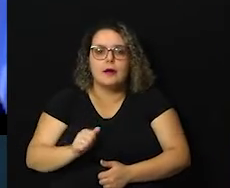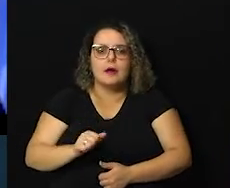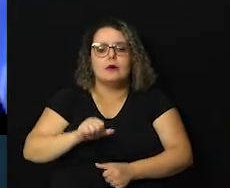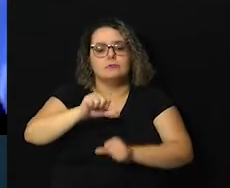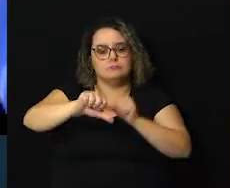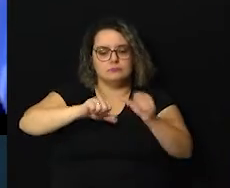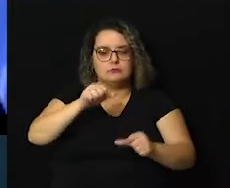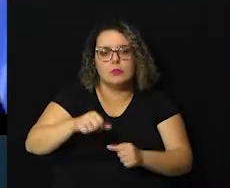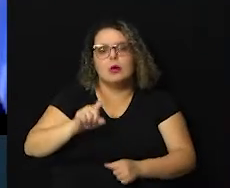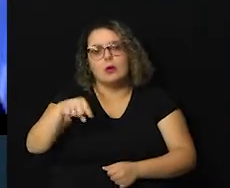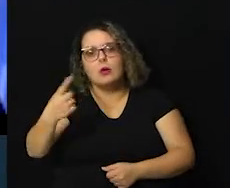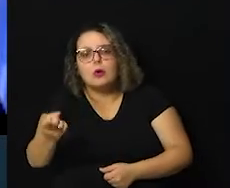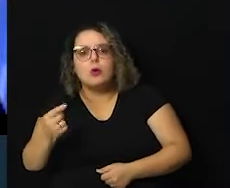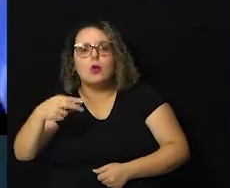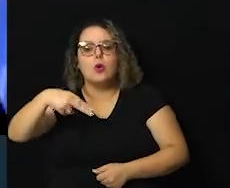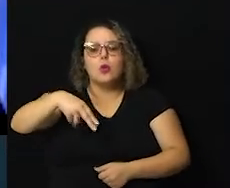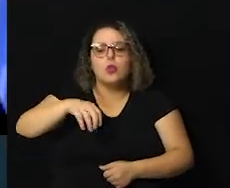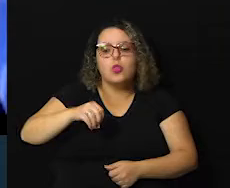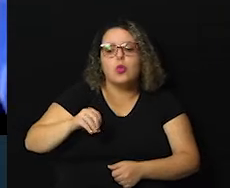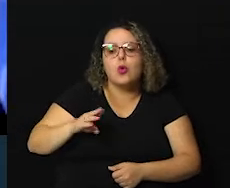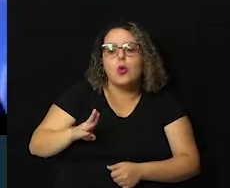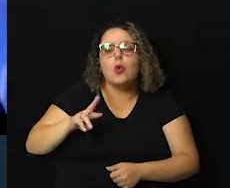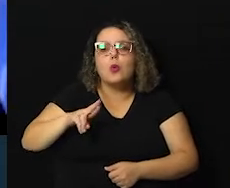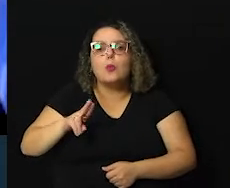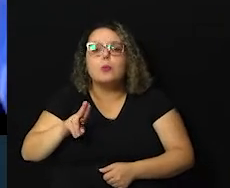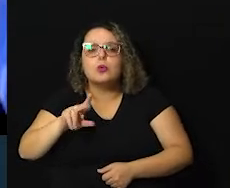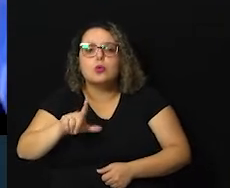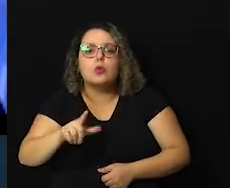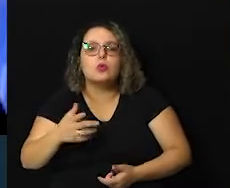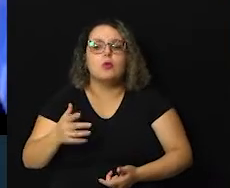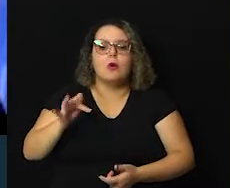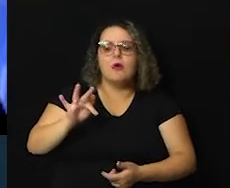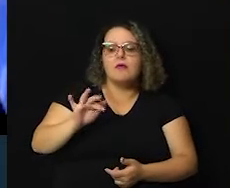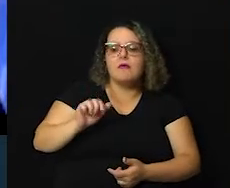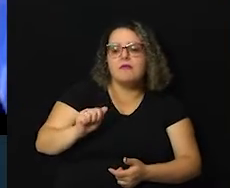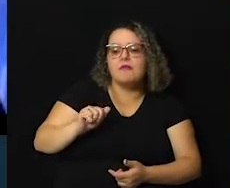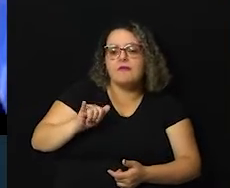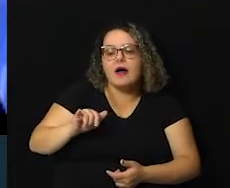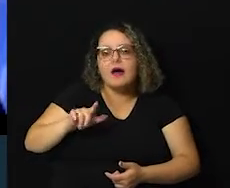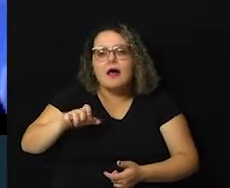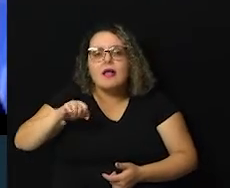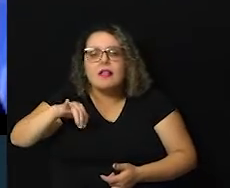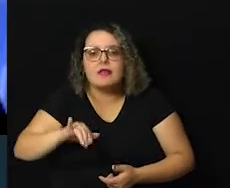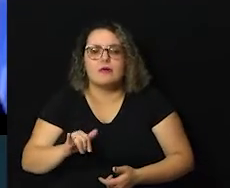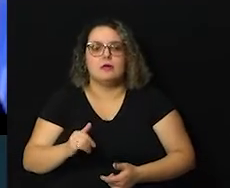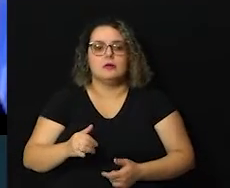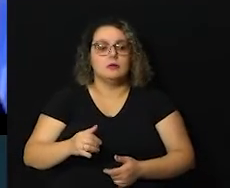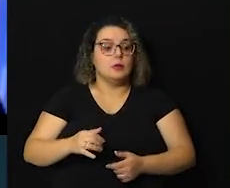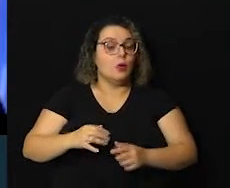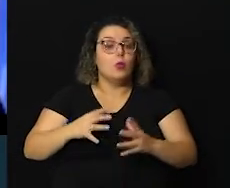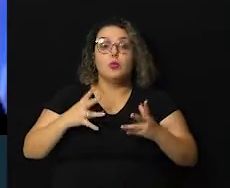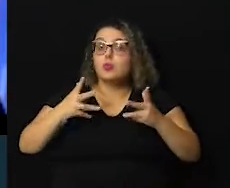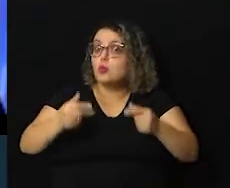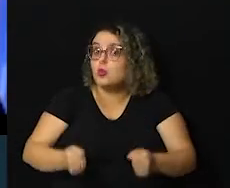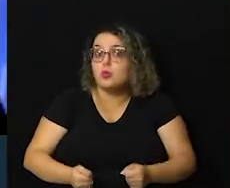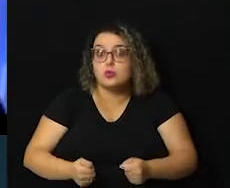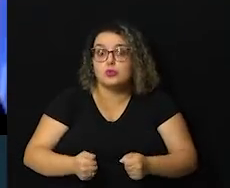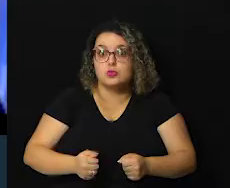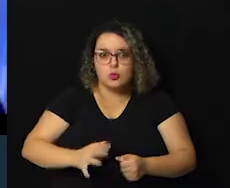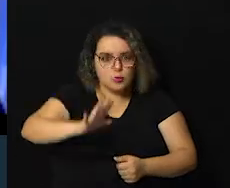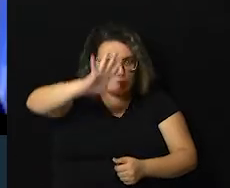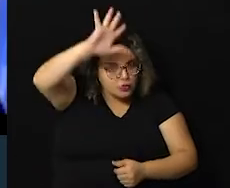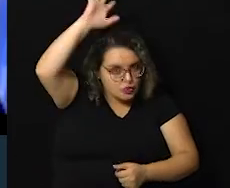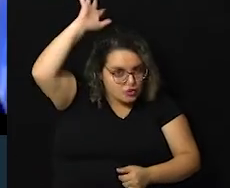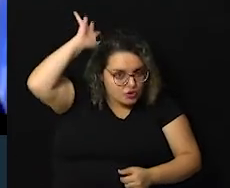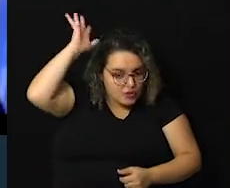o próximo no Blue o próximo cerol o próximo falem o próximo brp que são os craques que